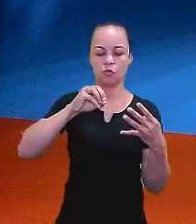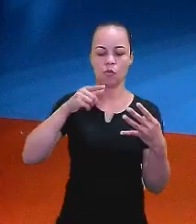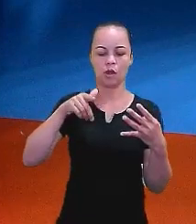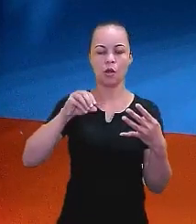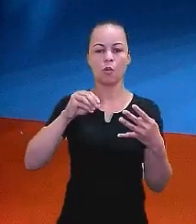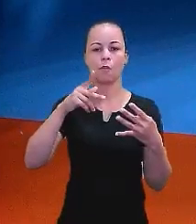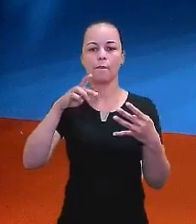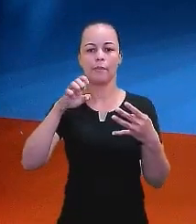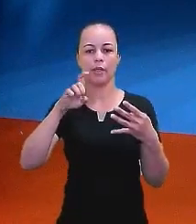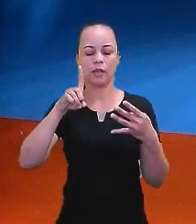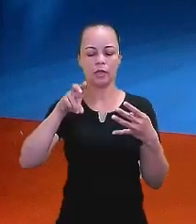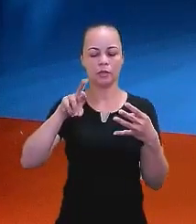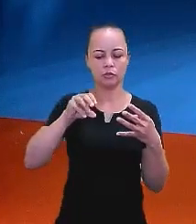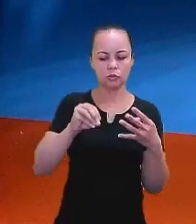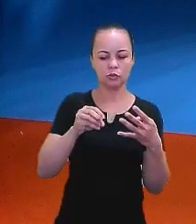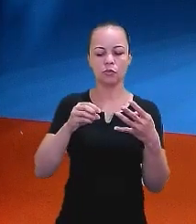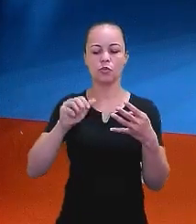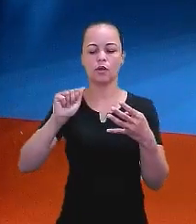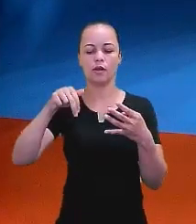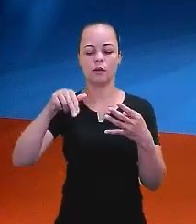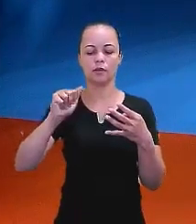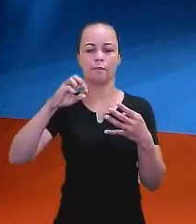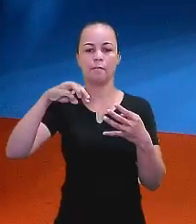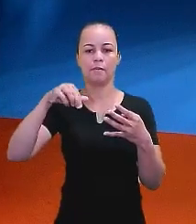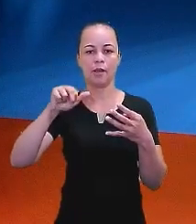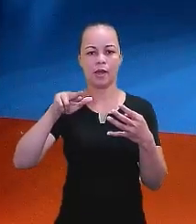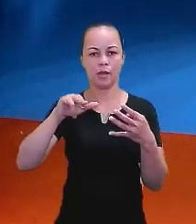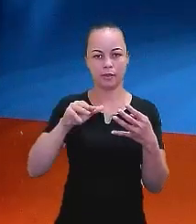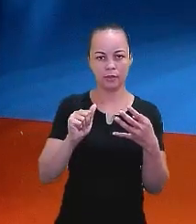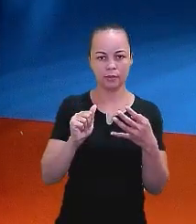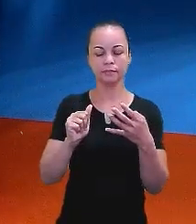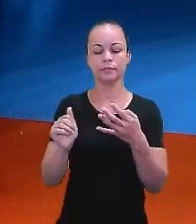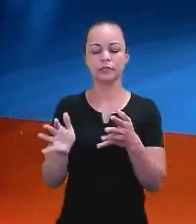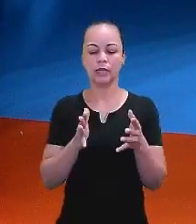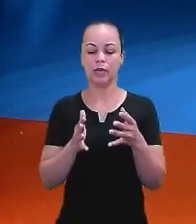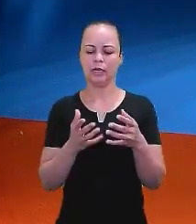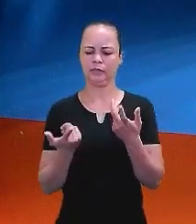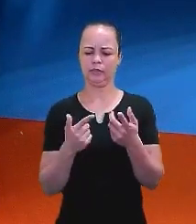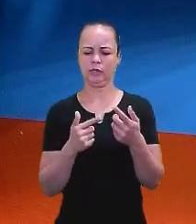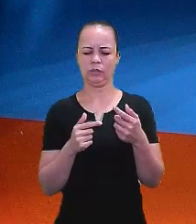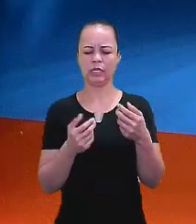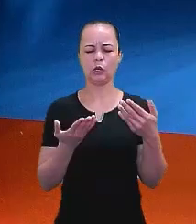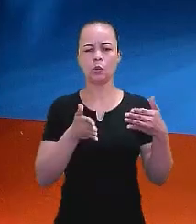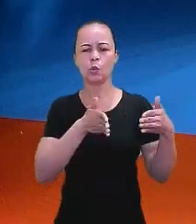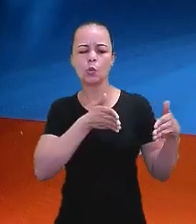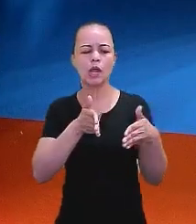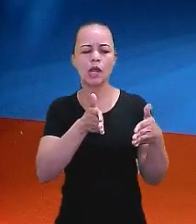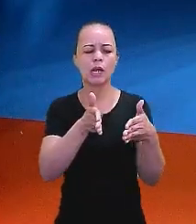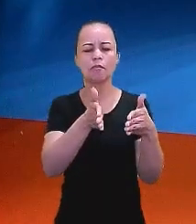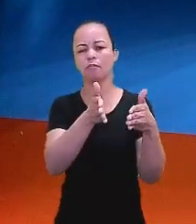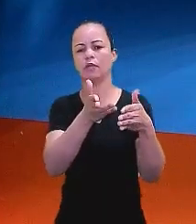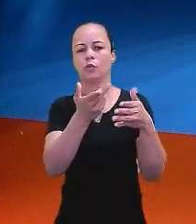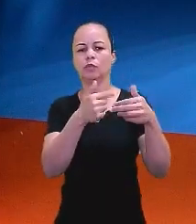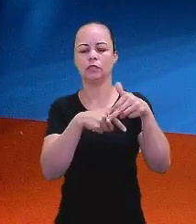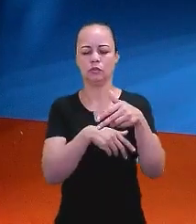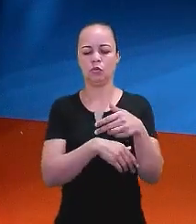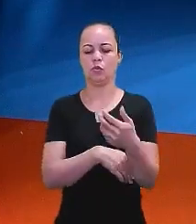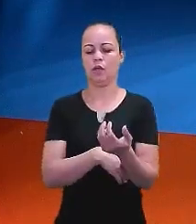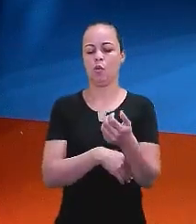um passeio por um mesmo caminho. Até agora, João andou 6/8 do